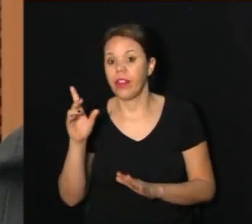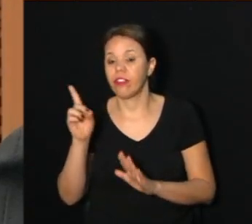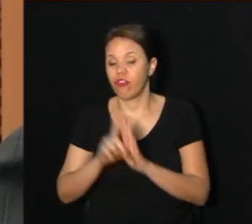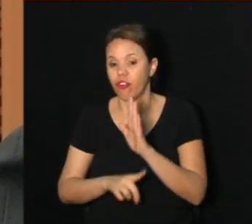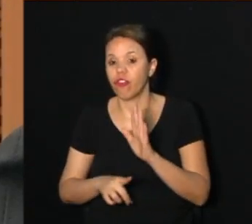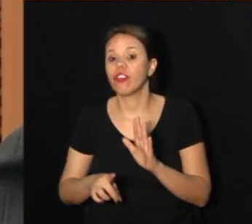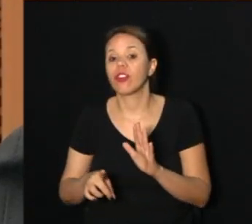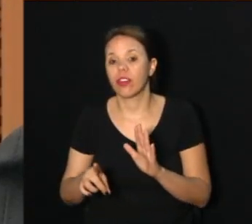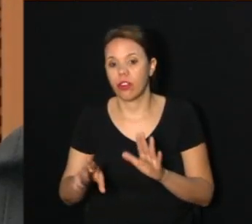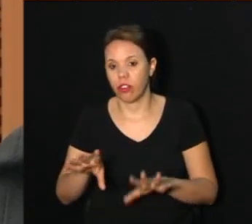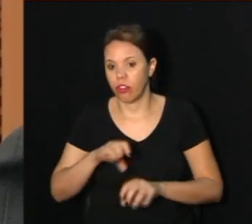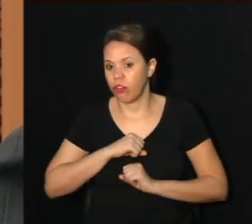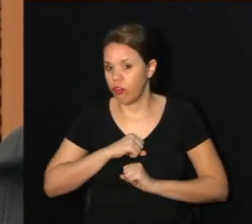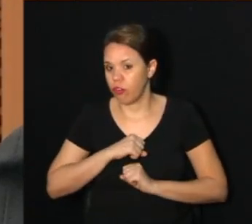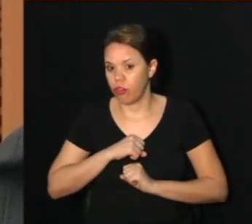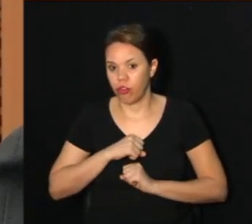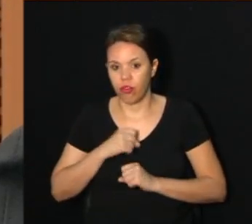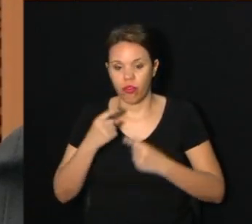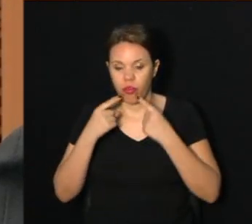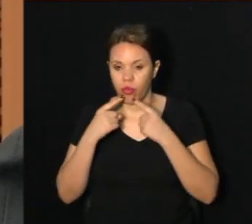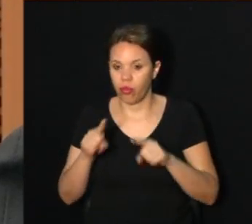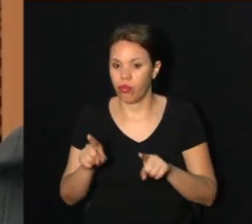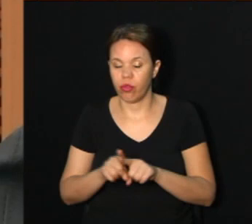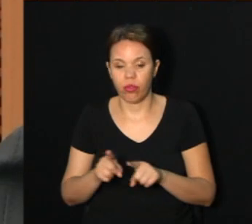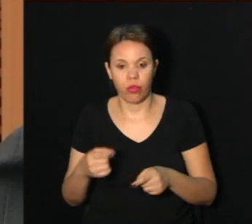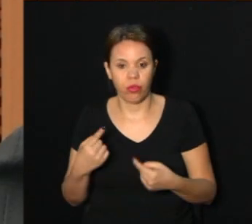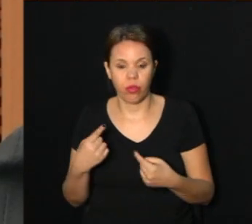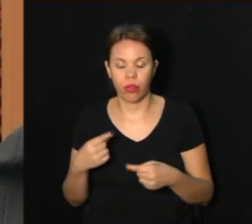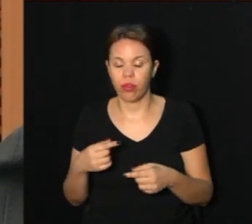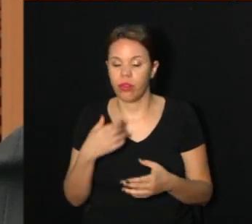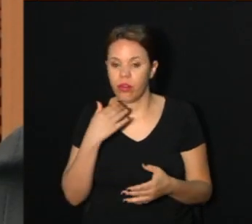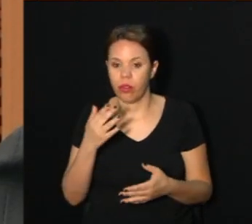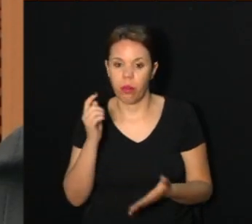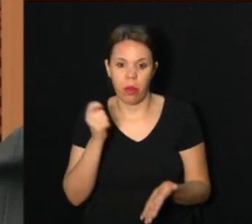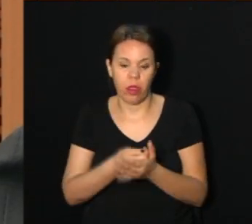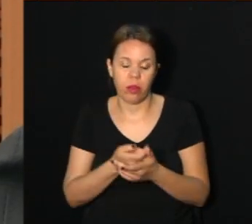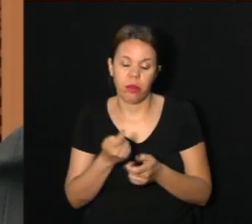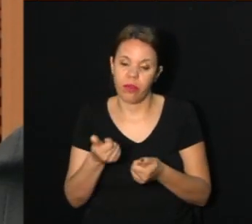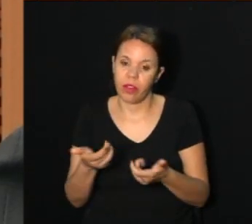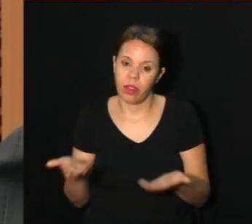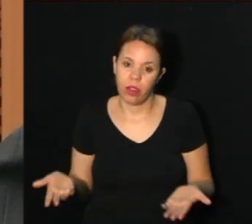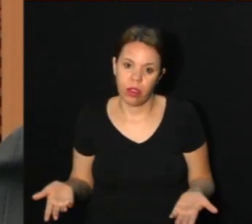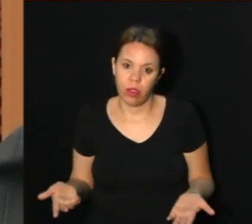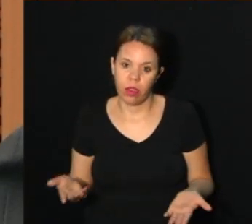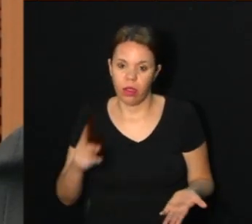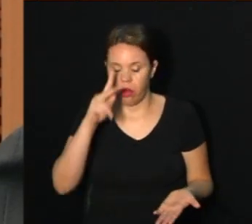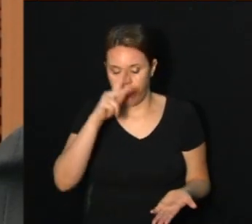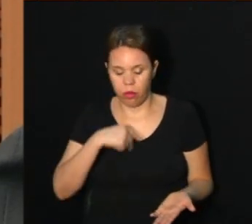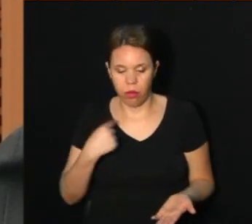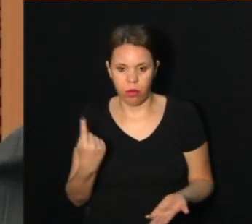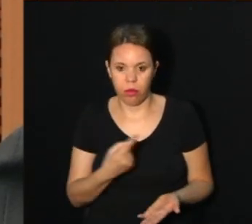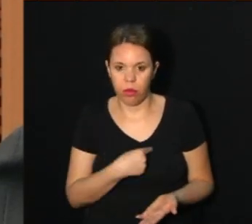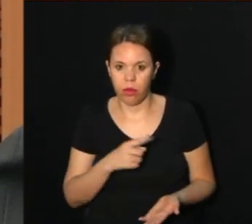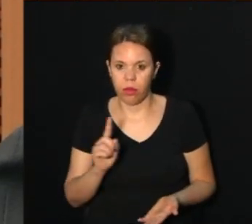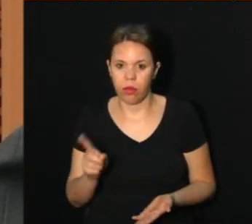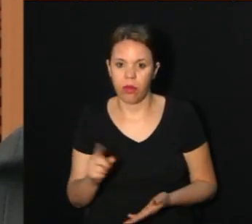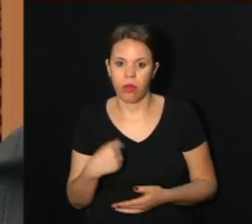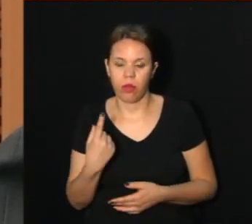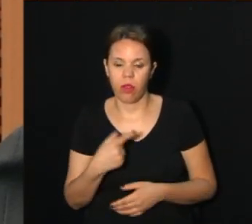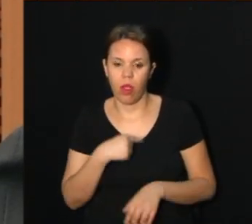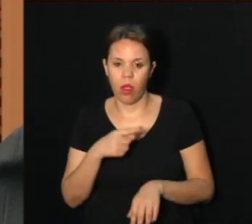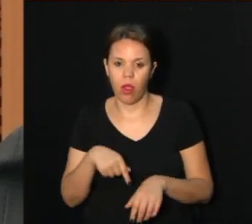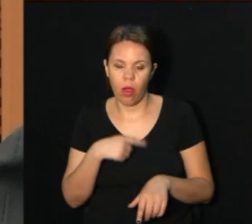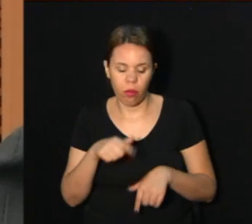adquirido. Não vamos questionar decisões judiciais que garantem o pagamento desses benefícios, né? Não nos cabe. Segundo, os honorários